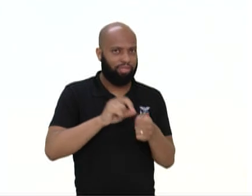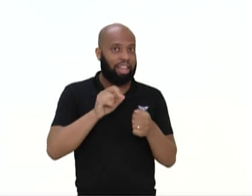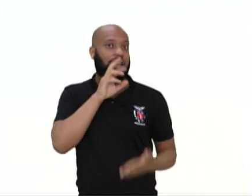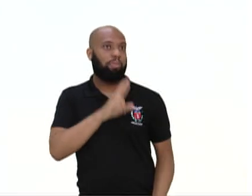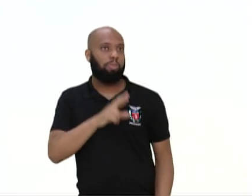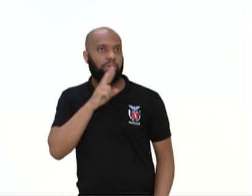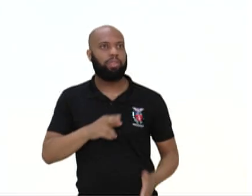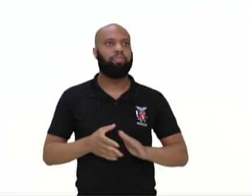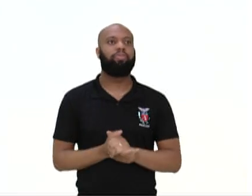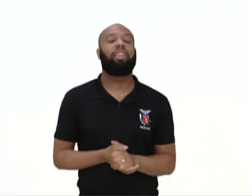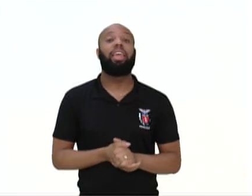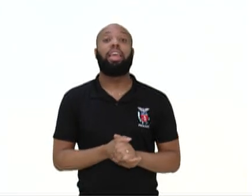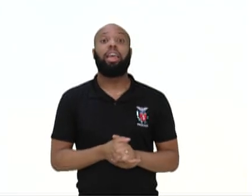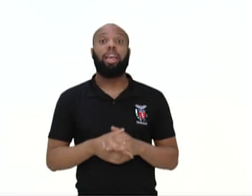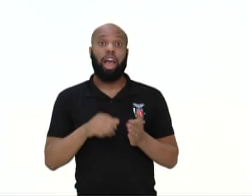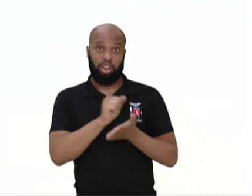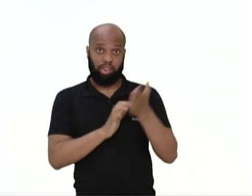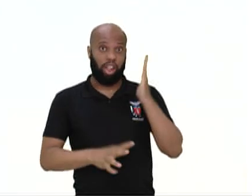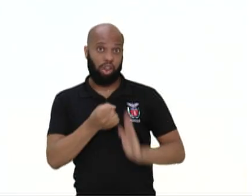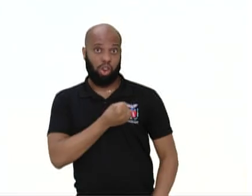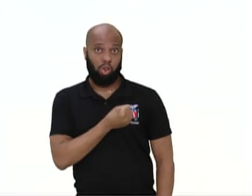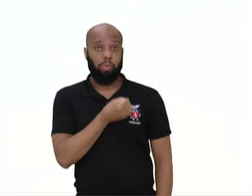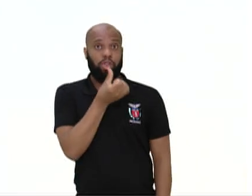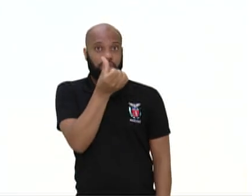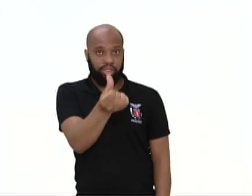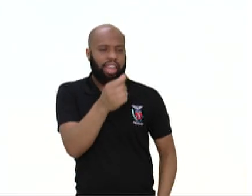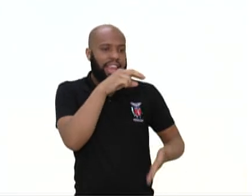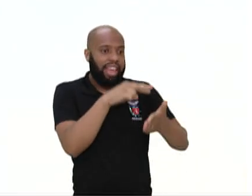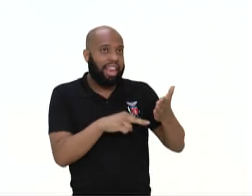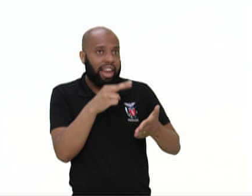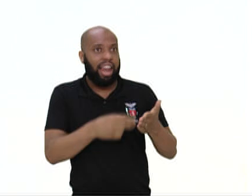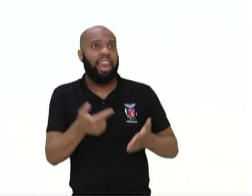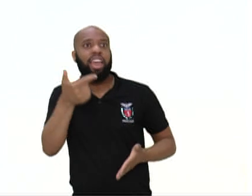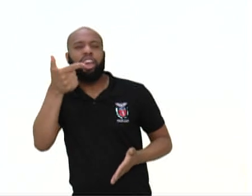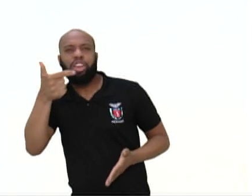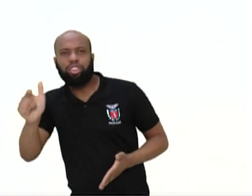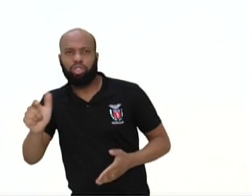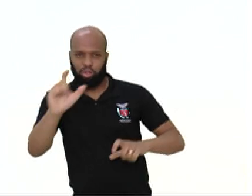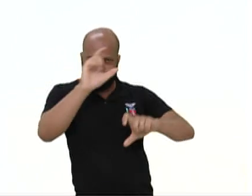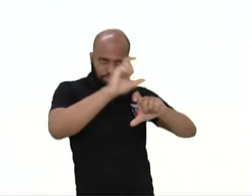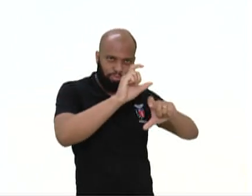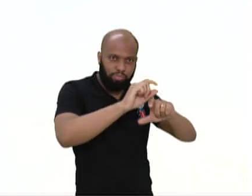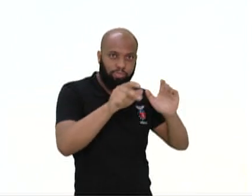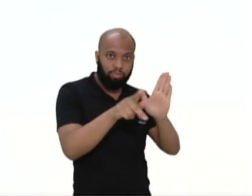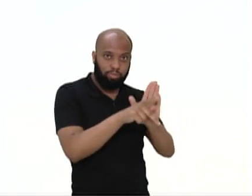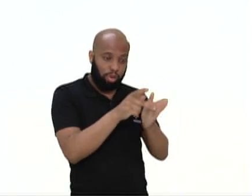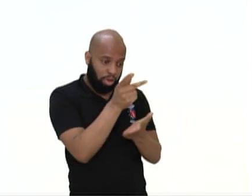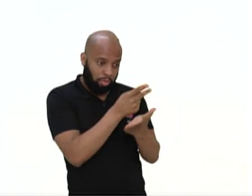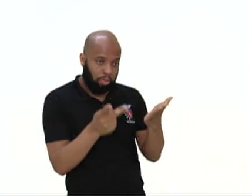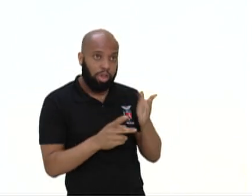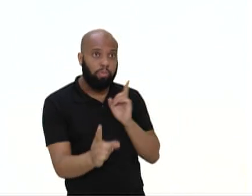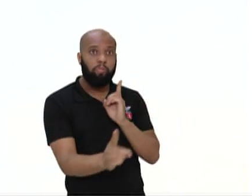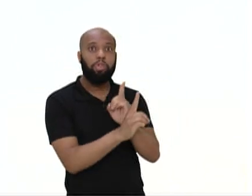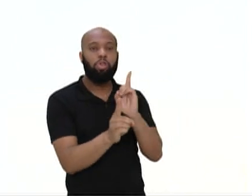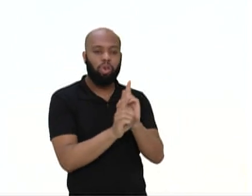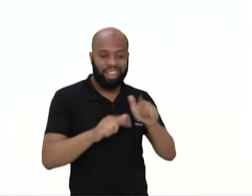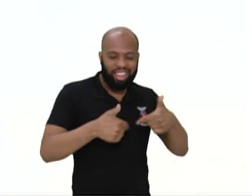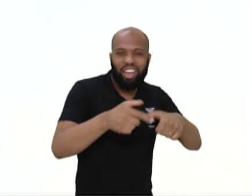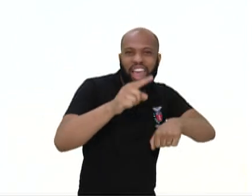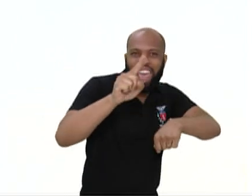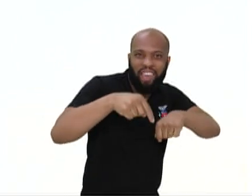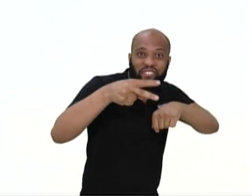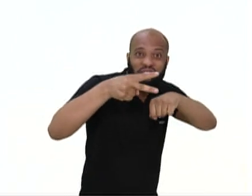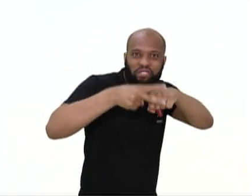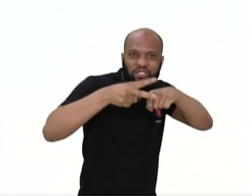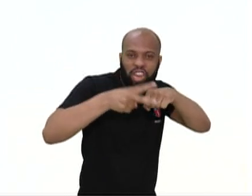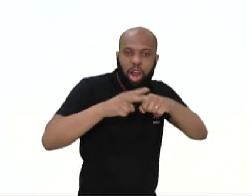Lee nuevamente a la tercera estrofa del poema e identifica las acciones, as ações que